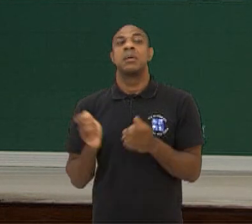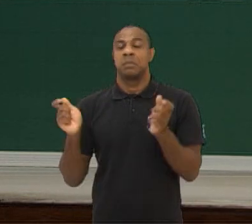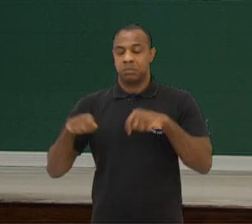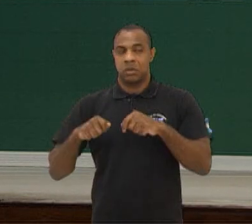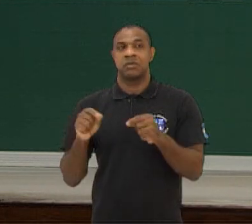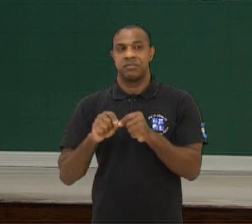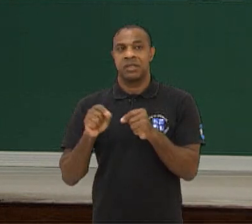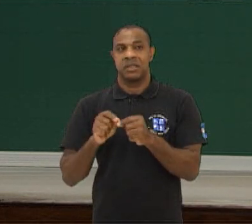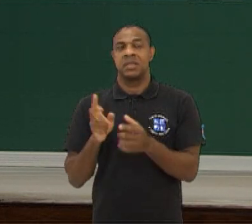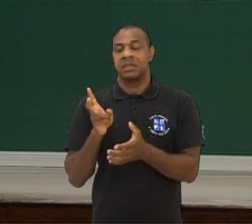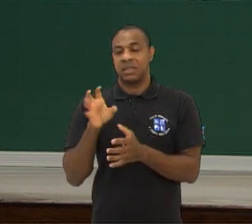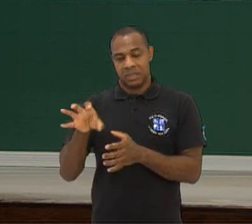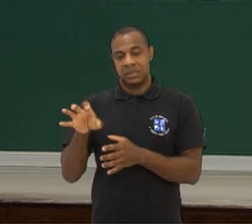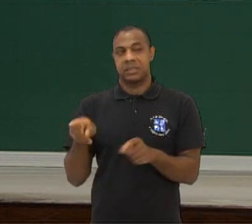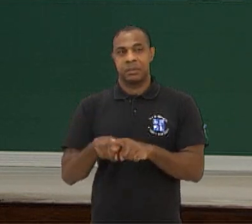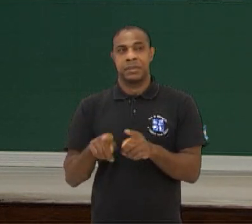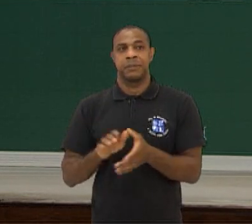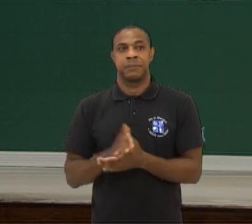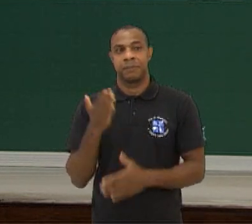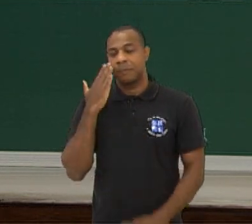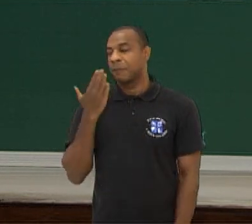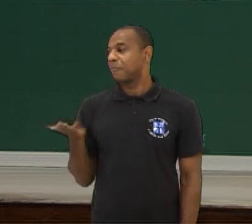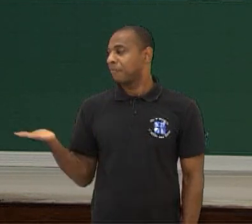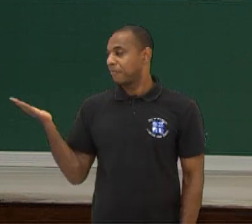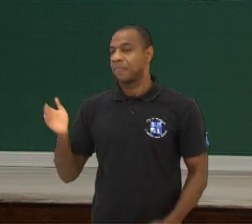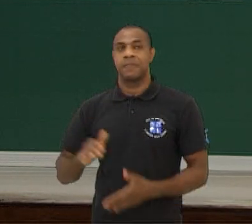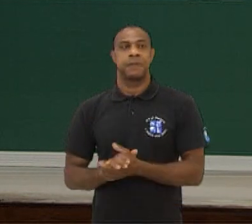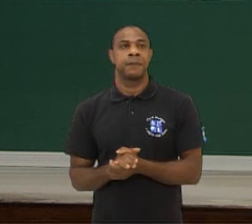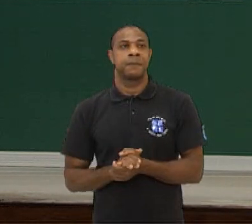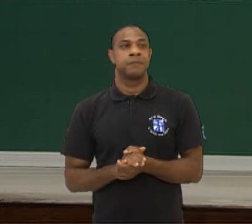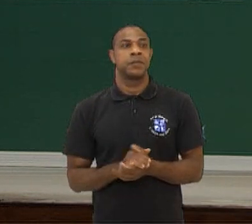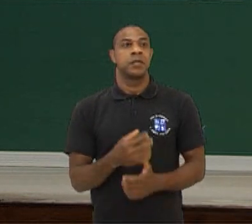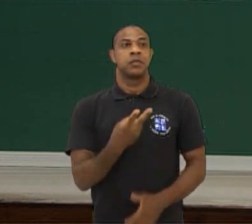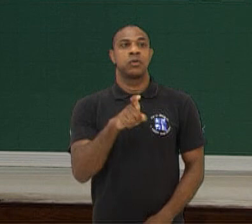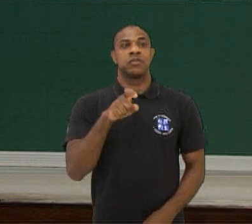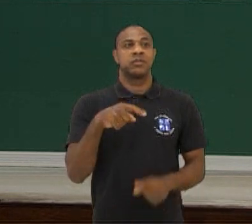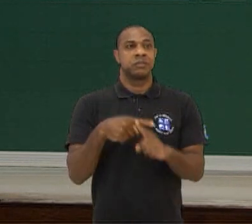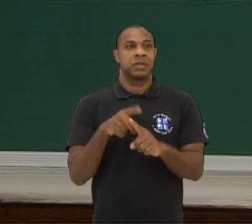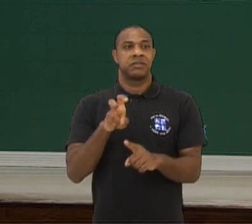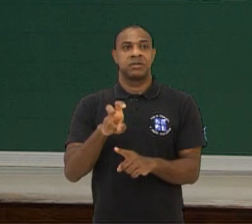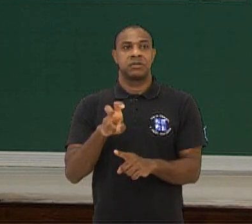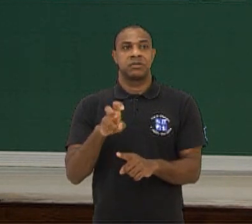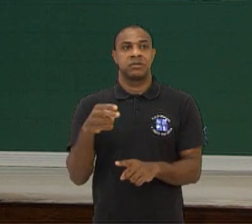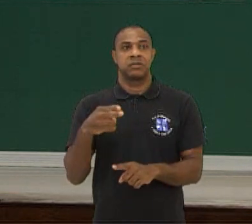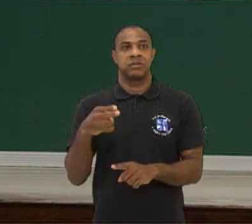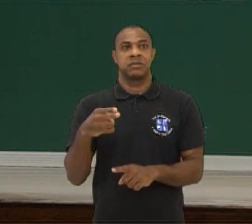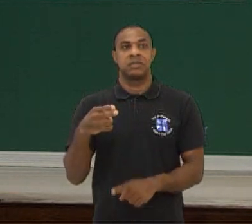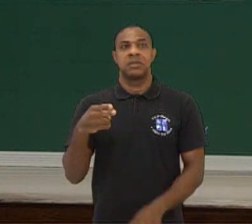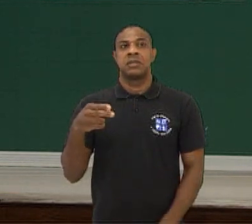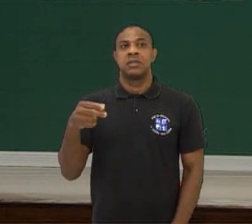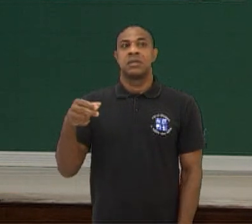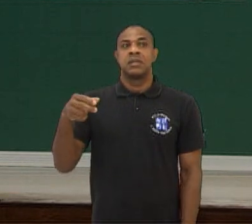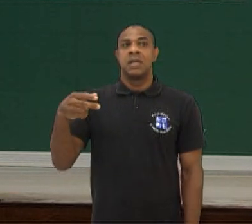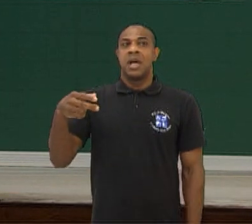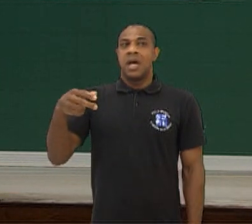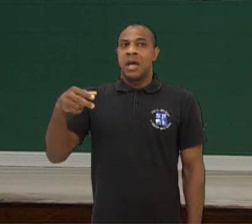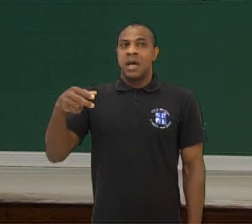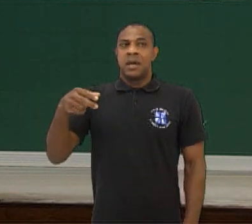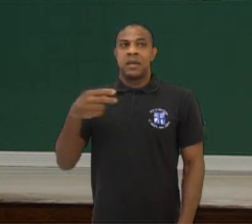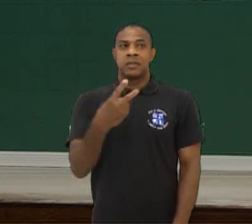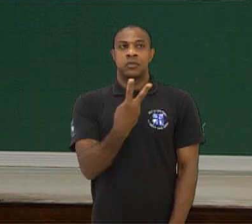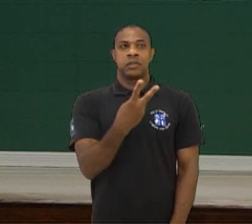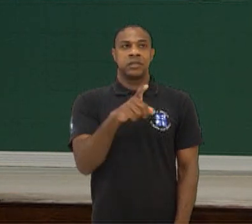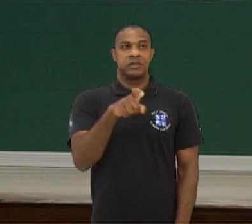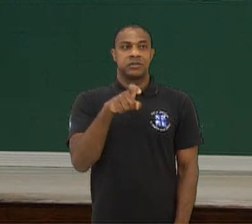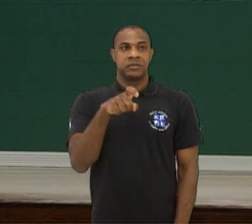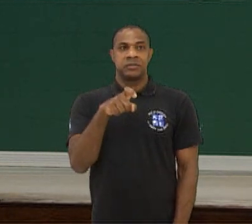5x do lado do menos 5x. Tudo bem? 2x mais 5x, 7x. Bom, mas eu quero x,